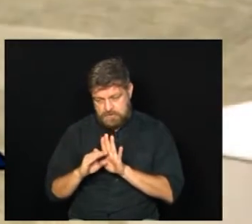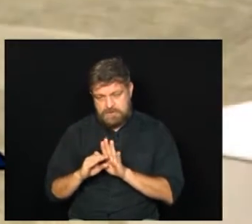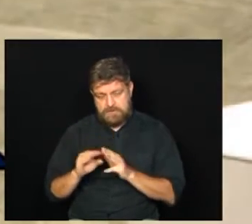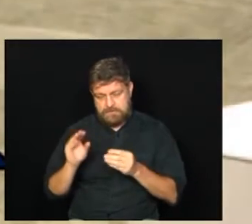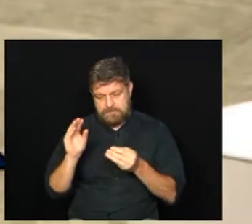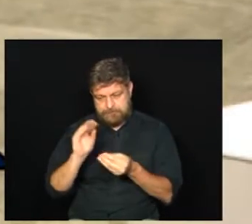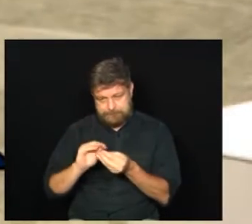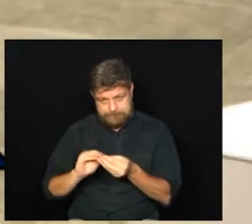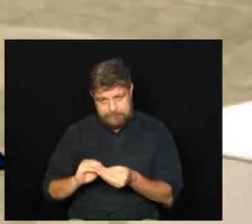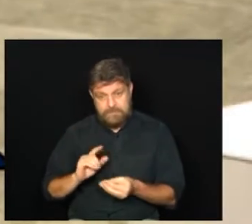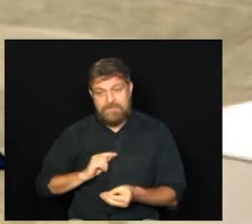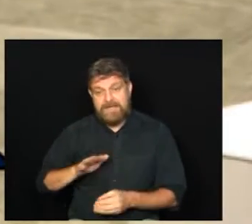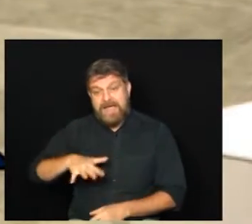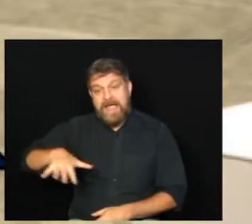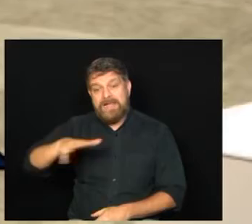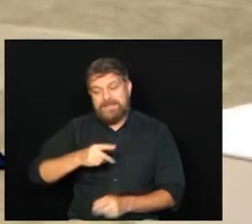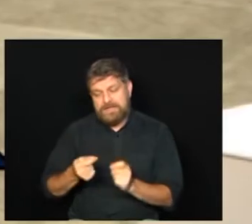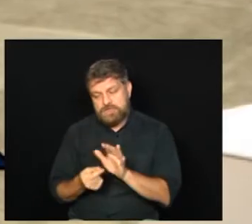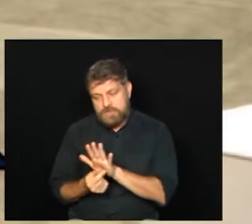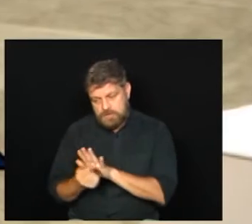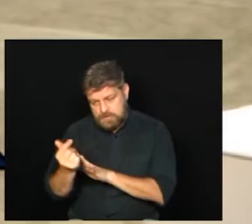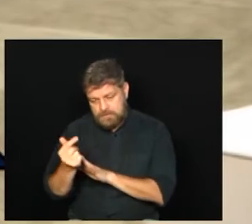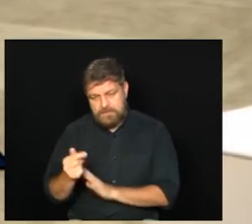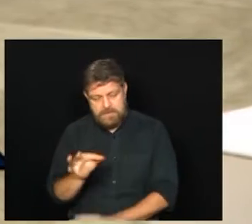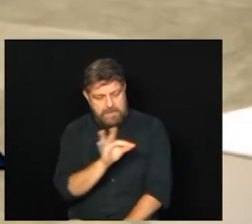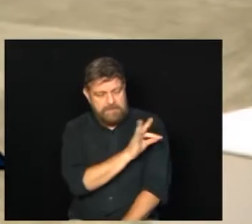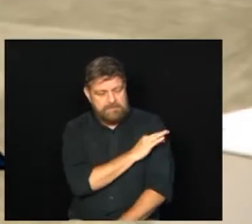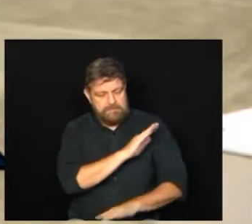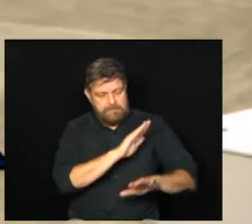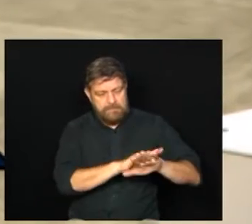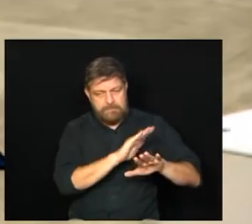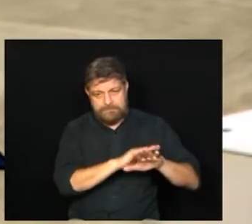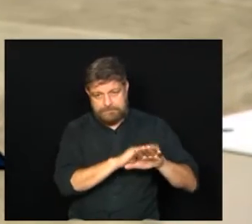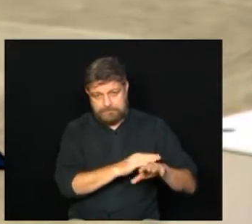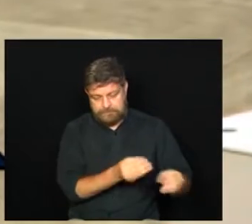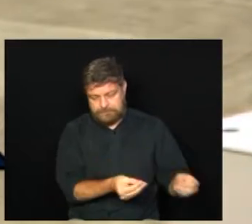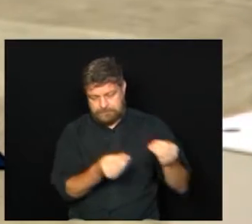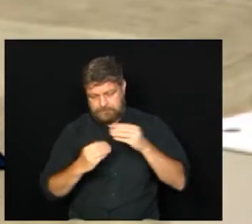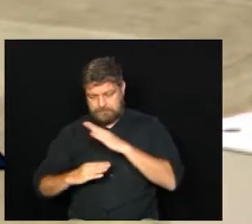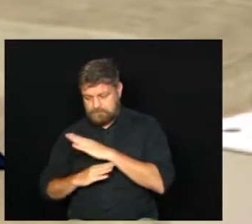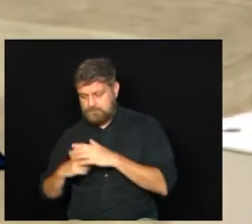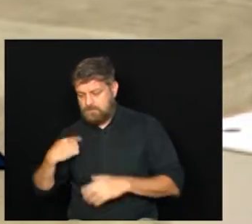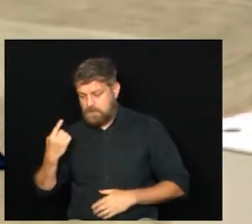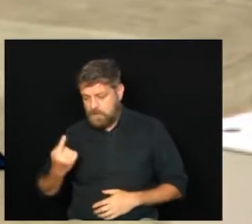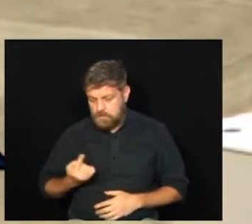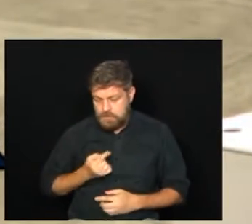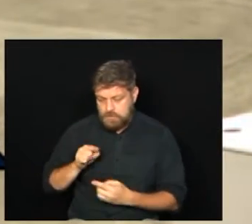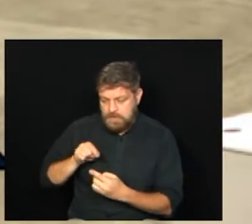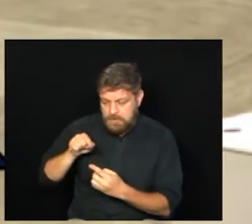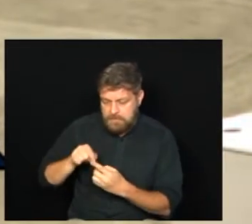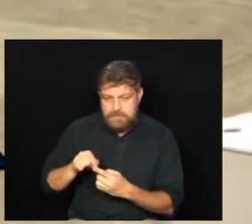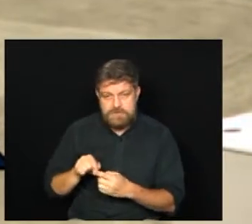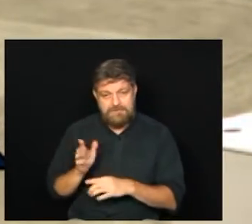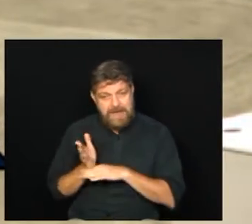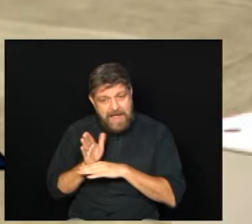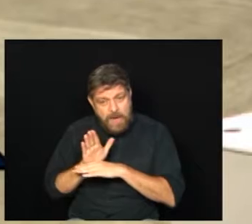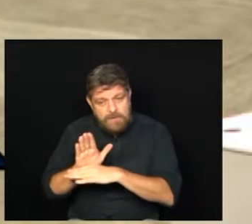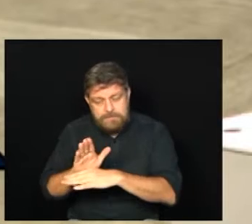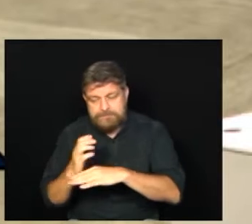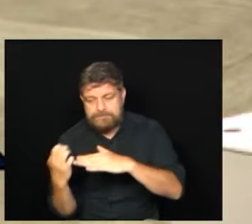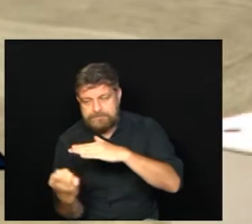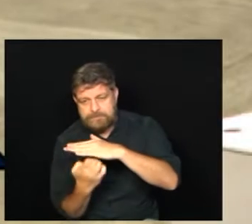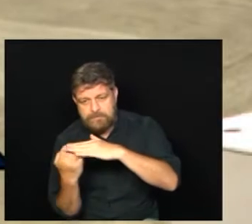natureza econômica que a Prefeitura coloca para auxiliar as empresas pequenas, médias e